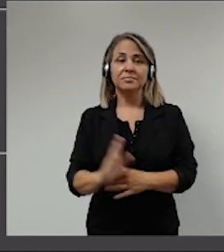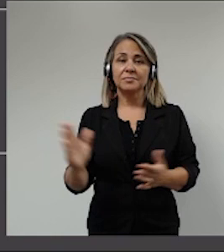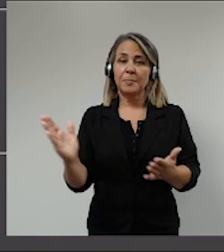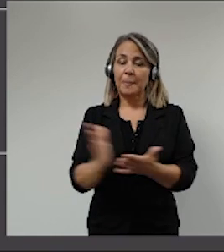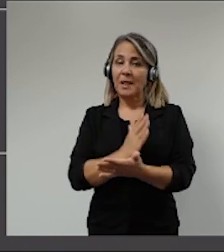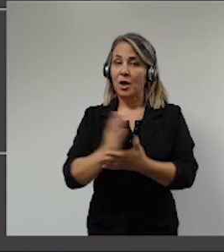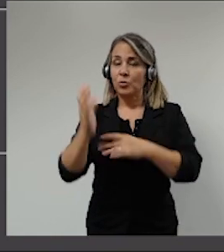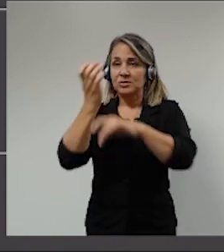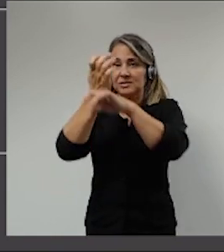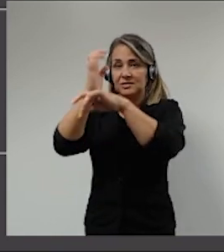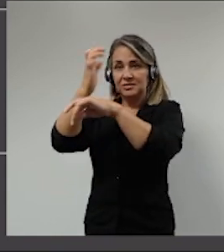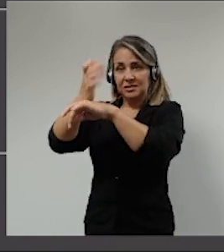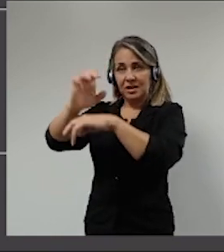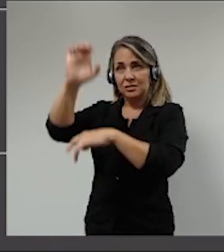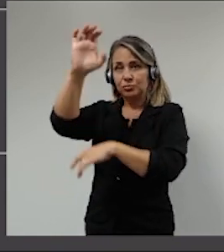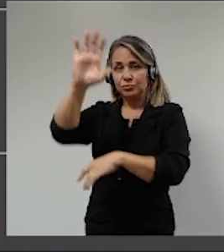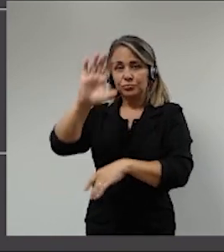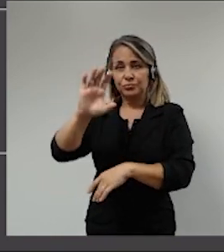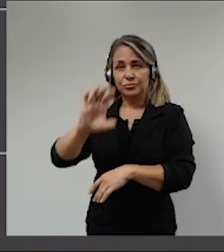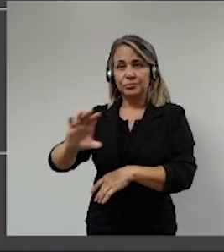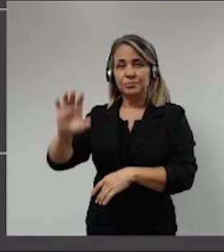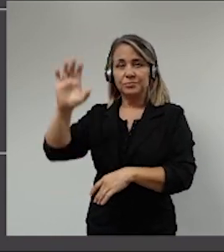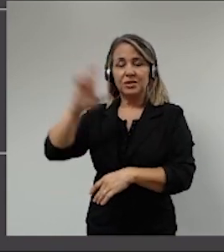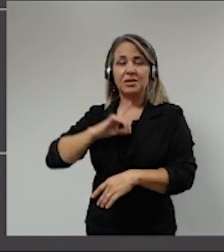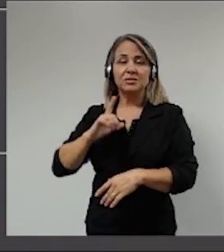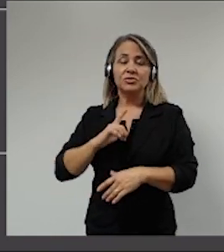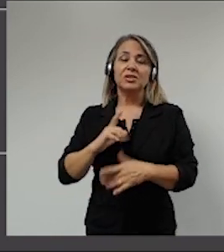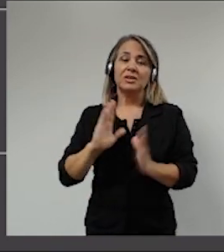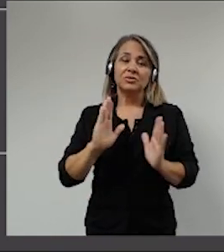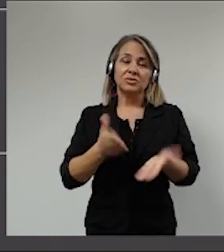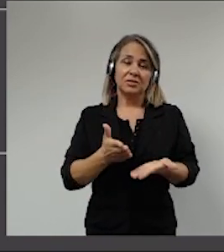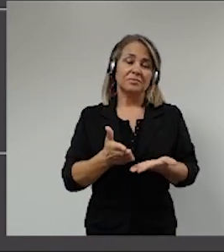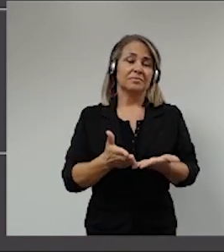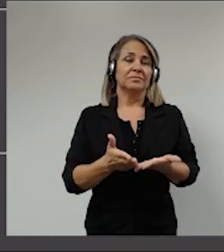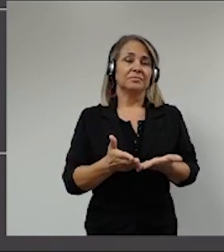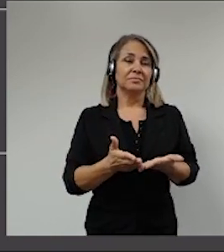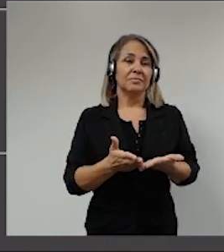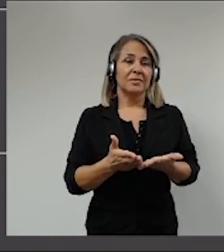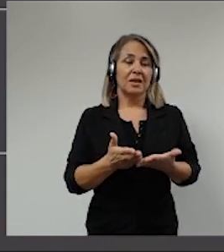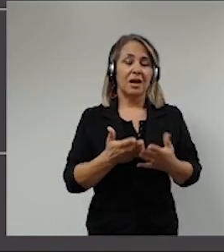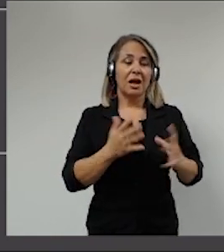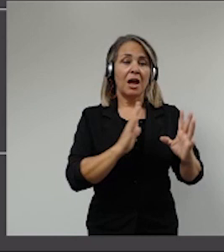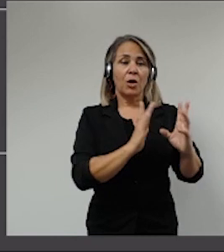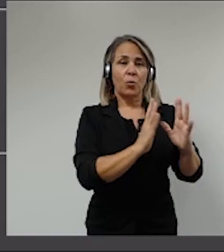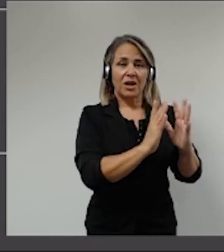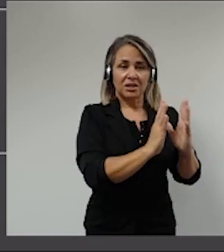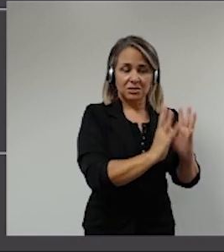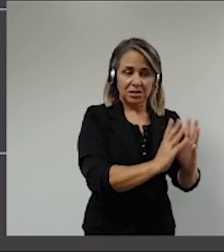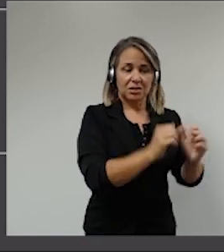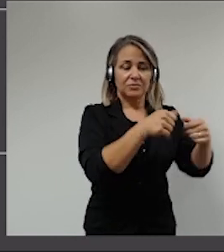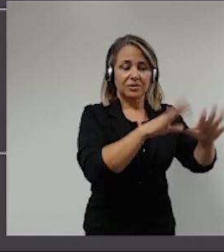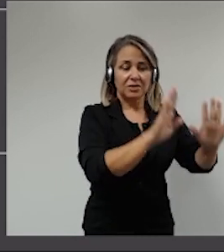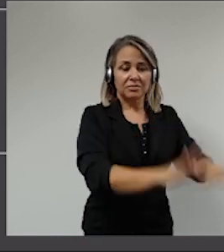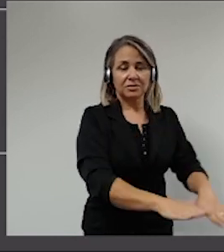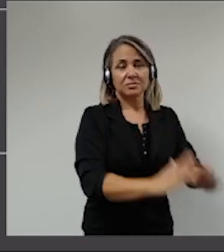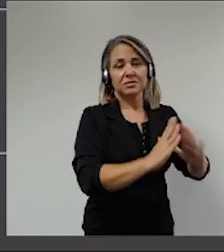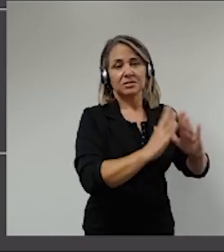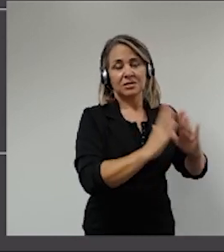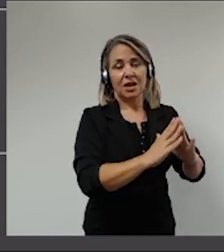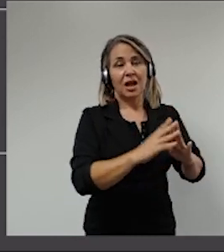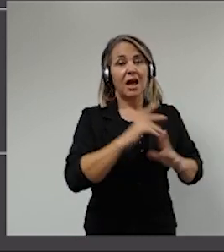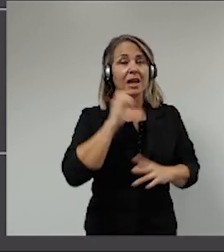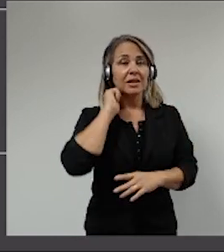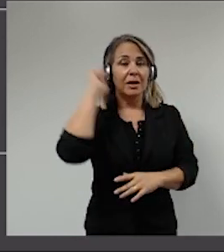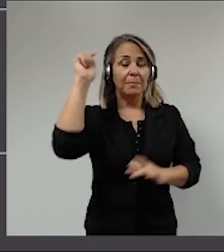alguns estados, eles estavam com a quarentena, então só funcionavam serviços essenciais. Em abril houve uma